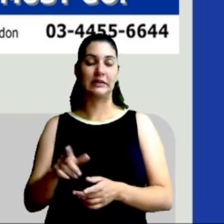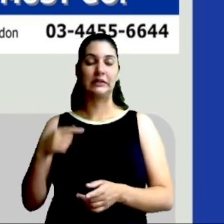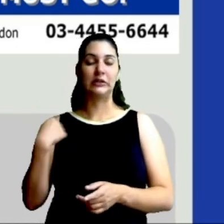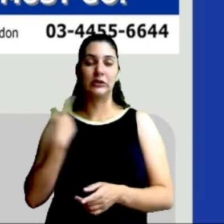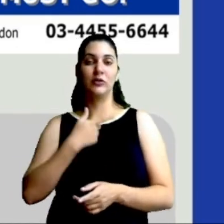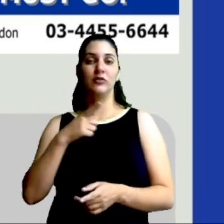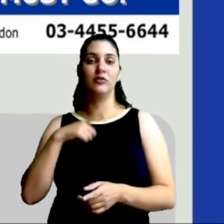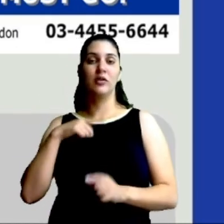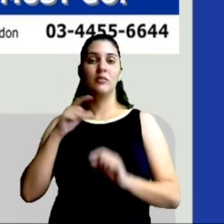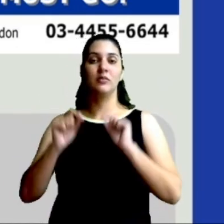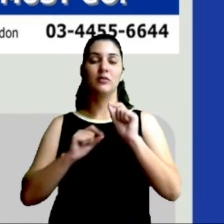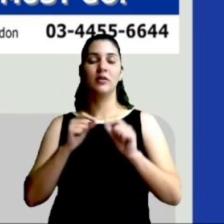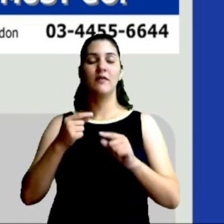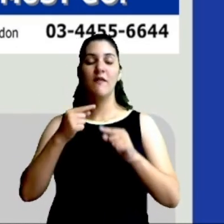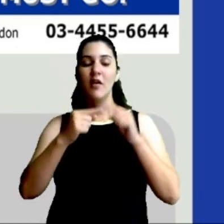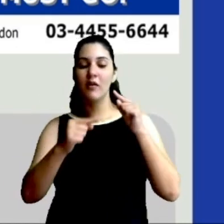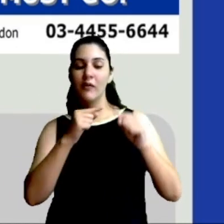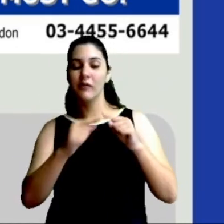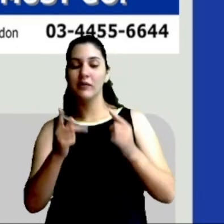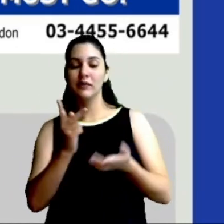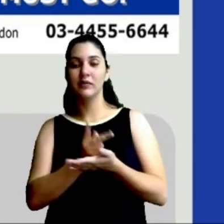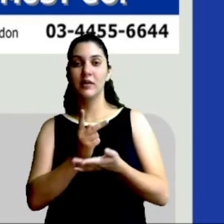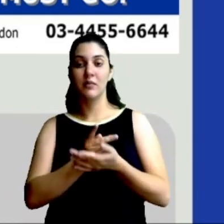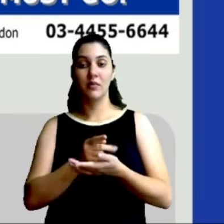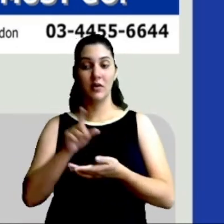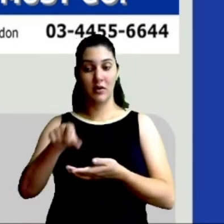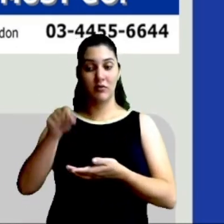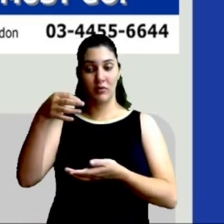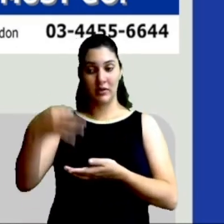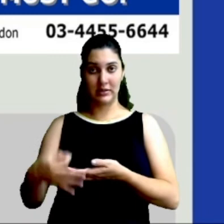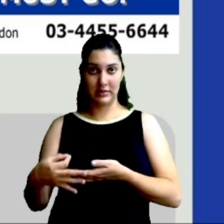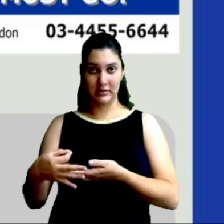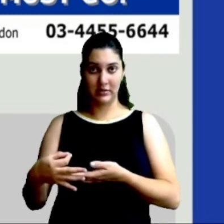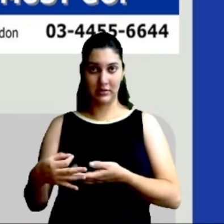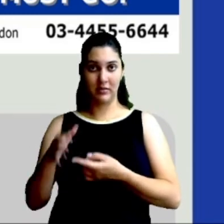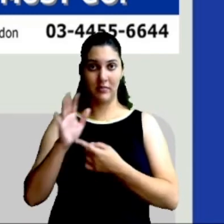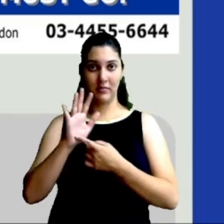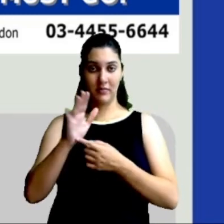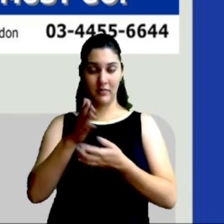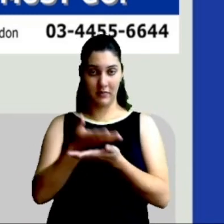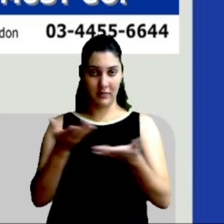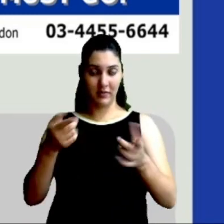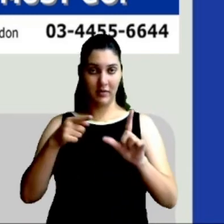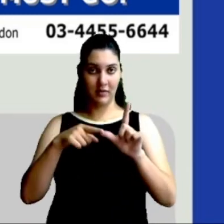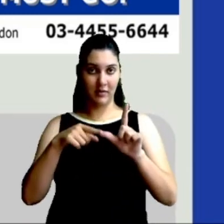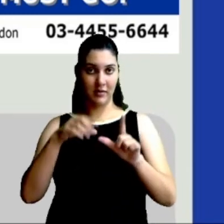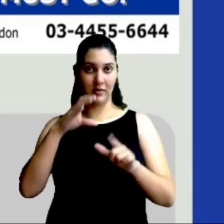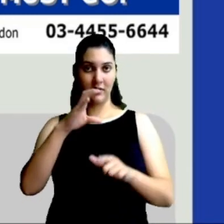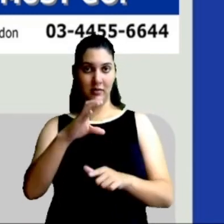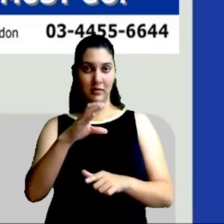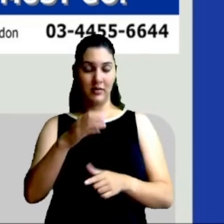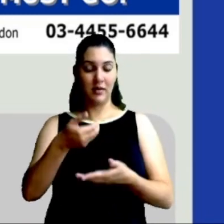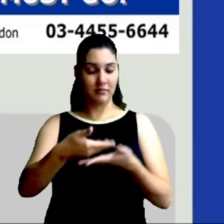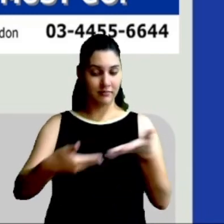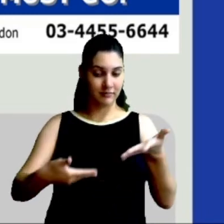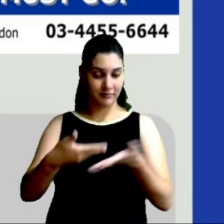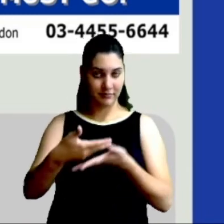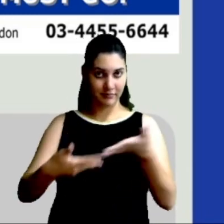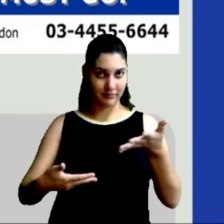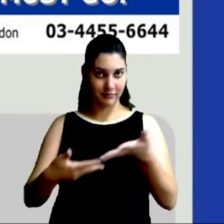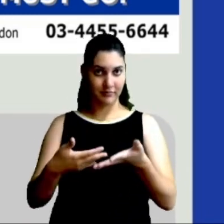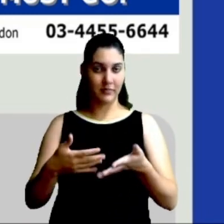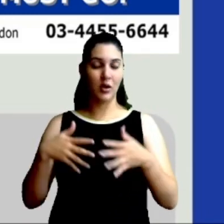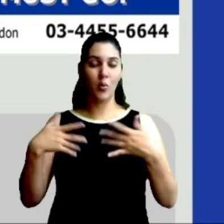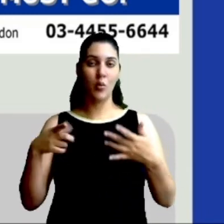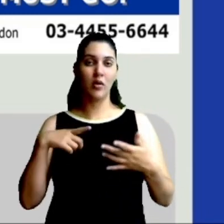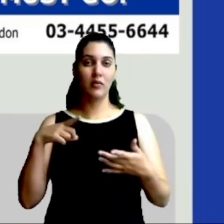temos aí, vai cortando sempre, e a opção certa para vocês é a letra C, as impressoras. Então, quando a